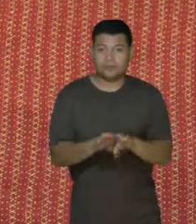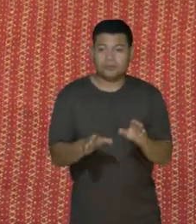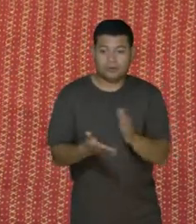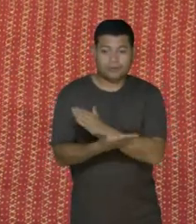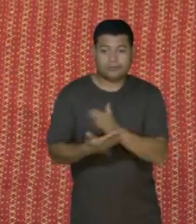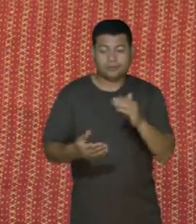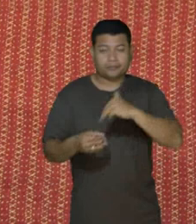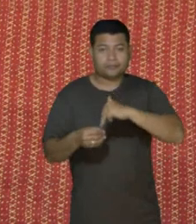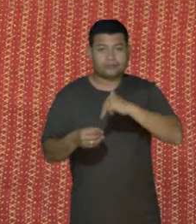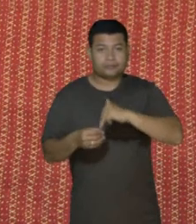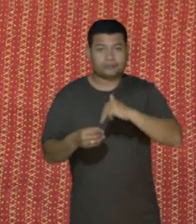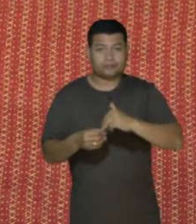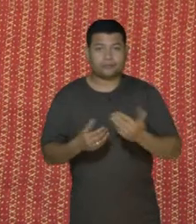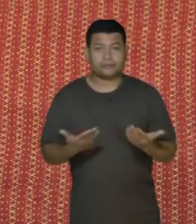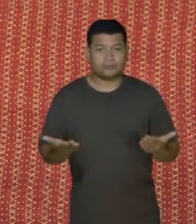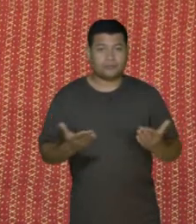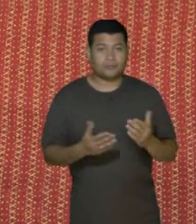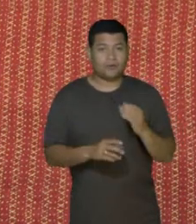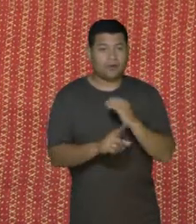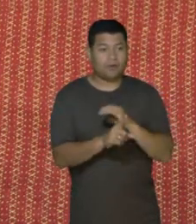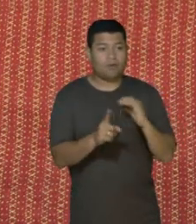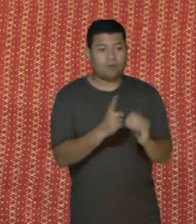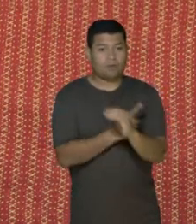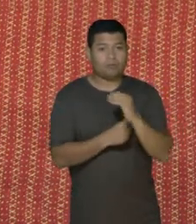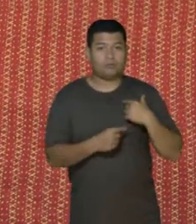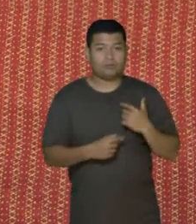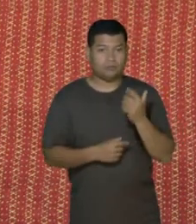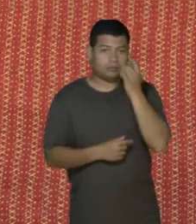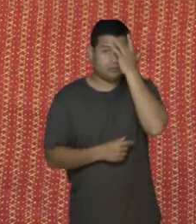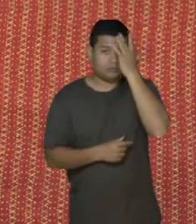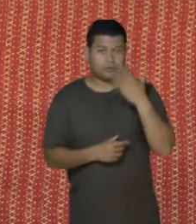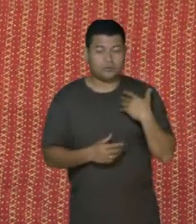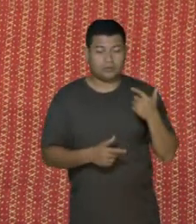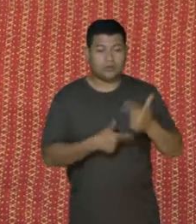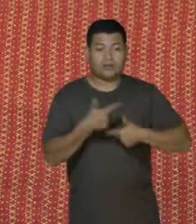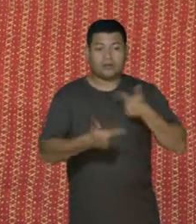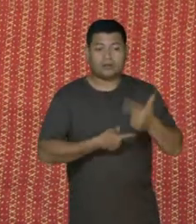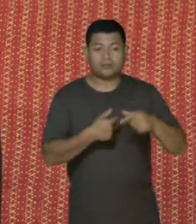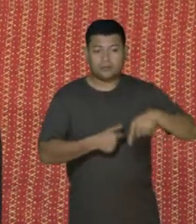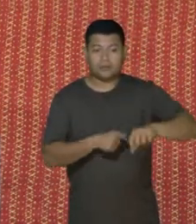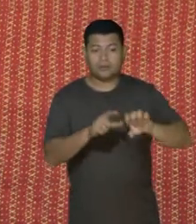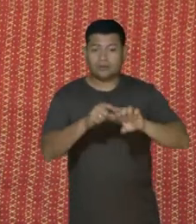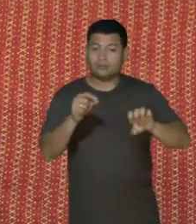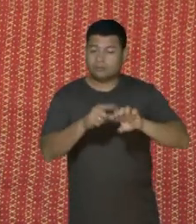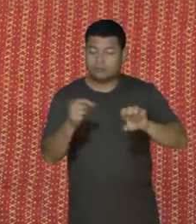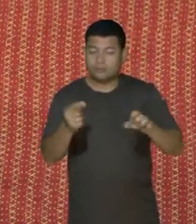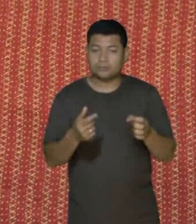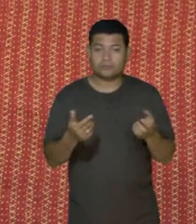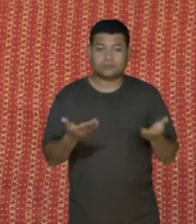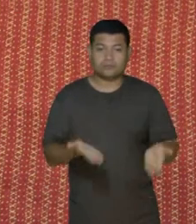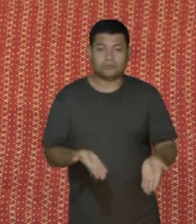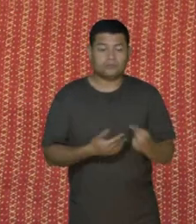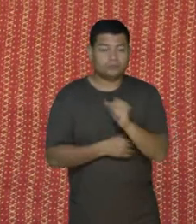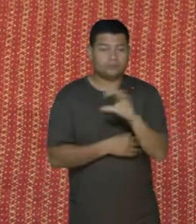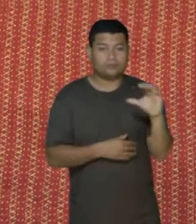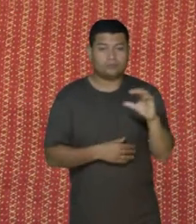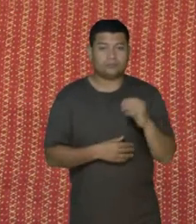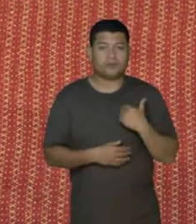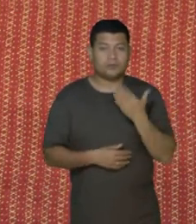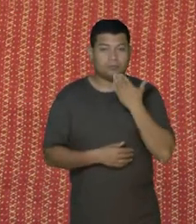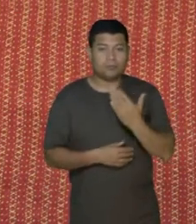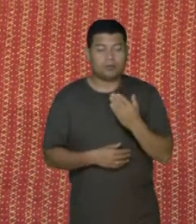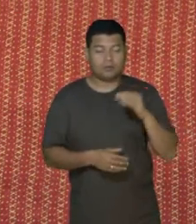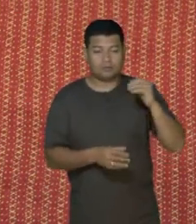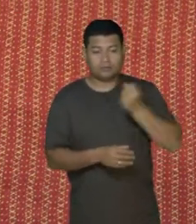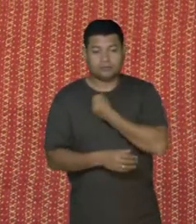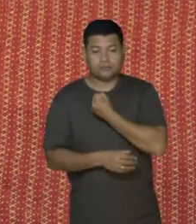gera uma comunidade, uma facilidade para quem empreende e trabalha em Santa Catarina. Por isso, eu peço o voto 2 para rejeição em